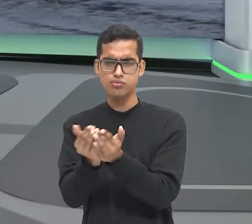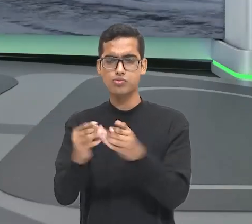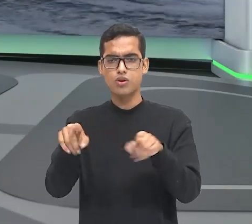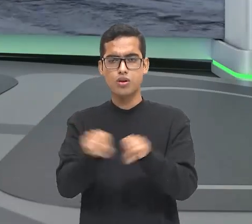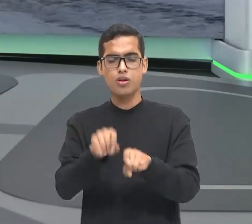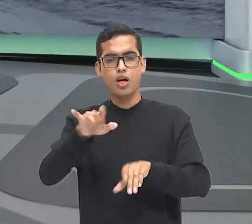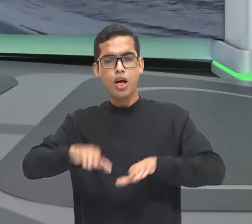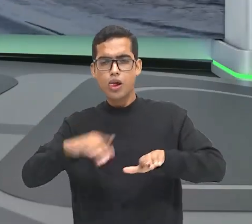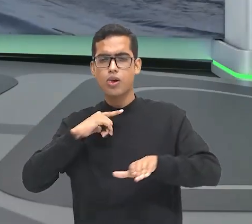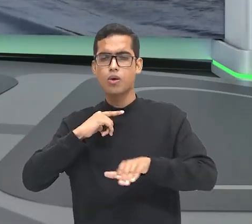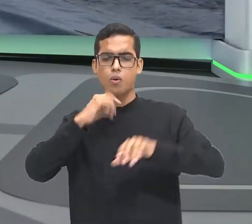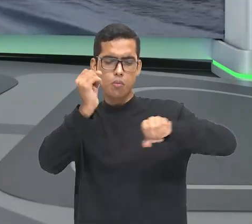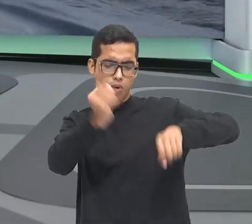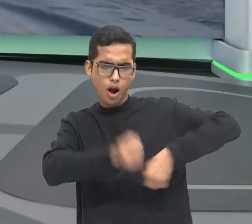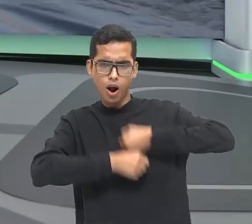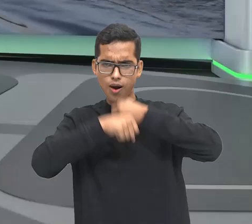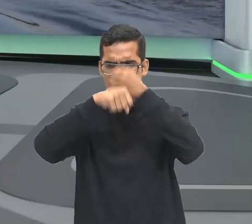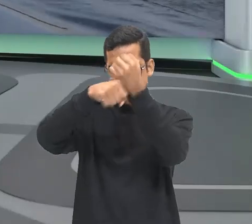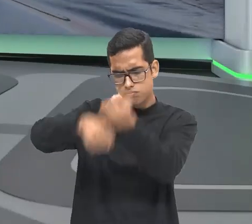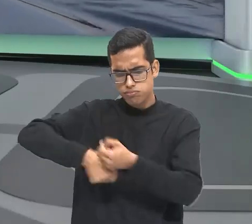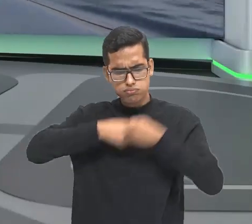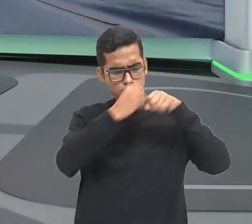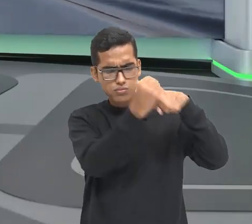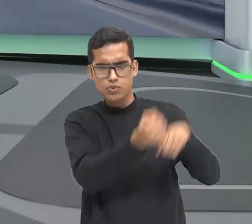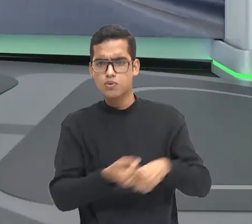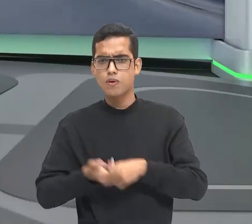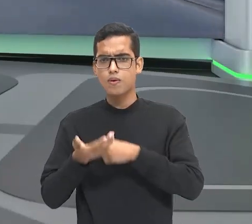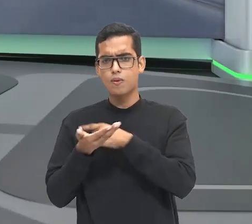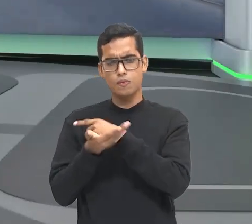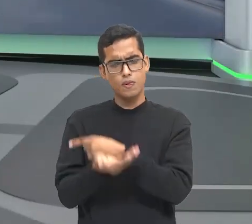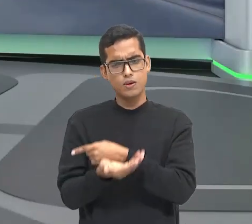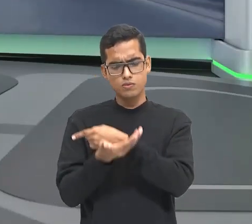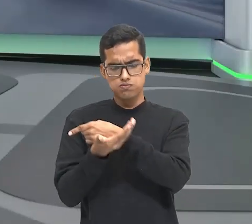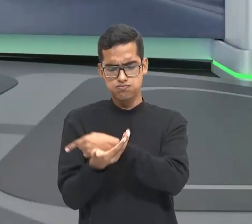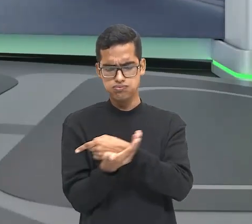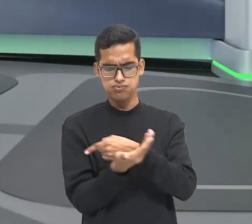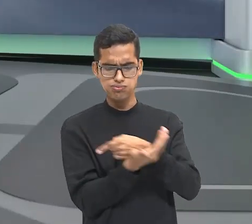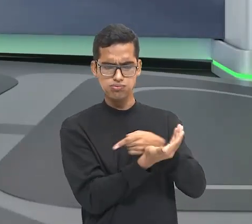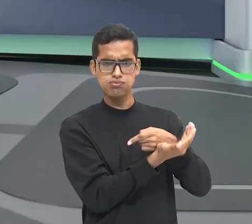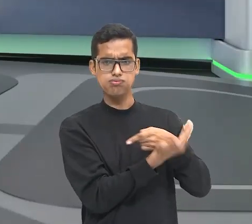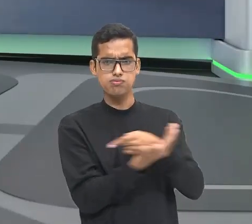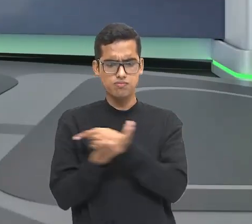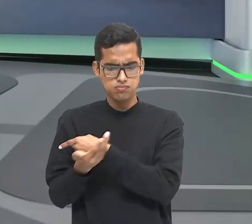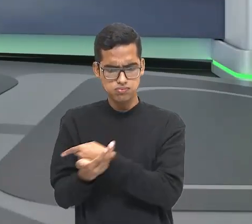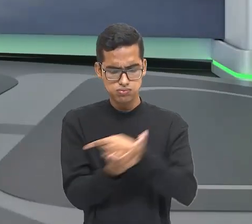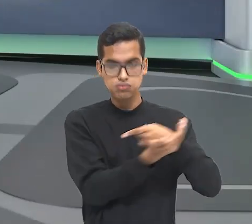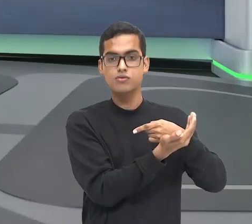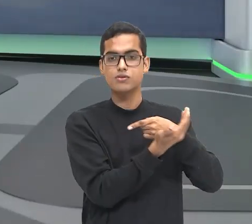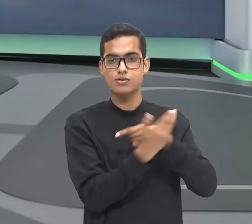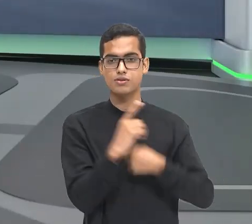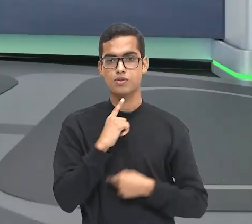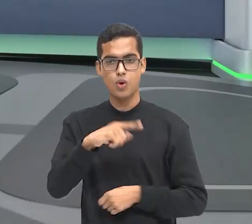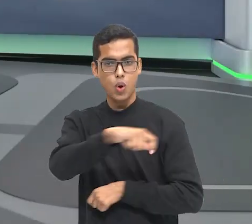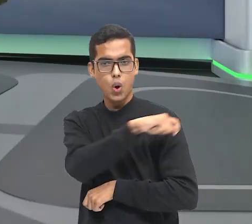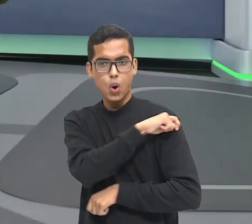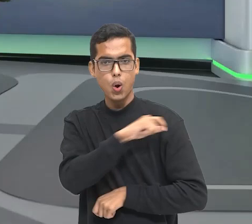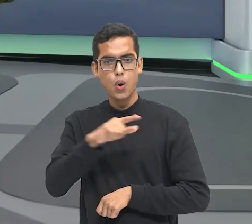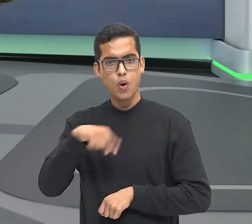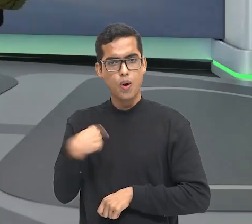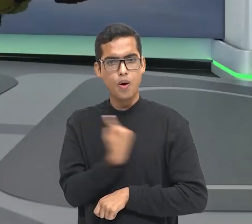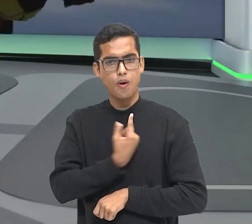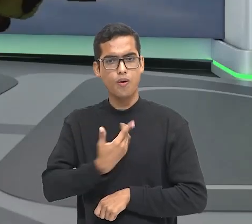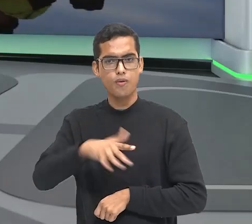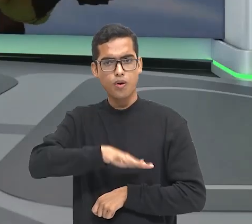canoa, por exemplo, ali, ó, e elas são alunos, olha, são estudantes aí aqui da nossa região que estão indo para aula